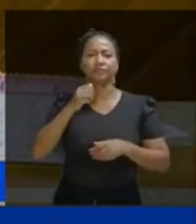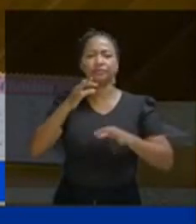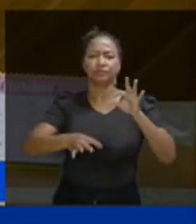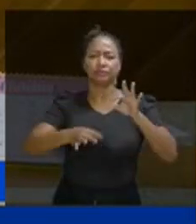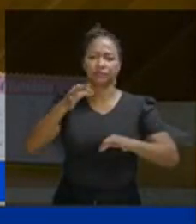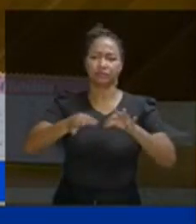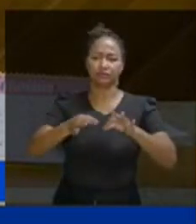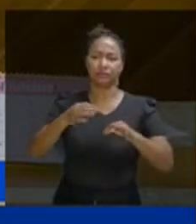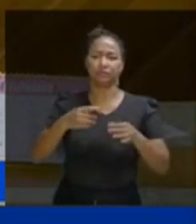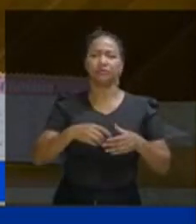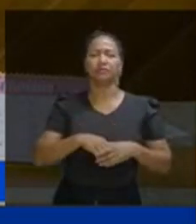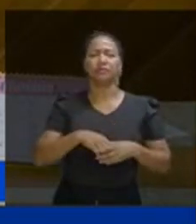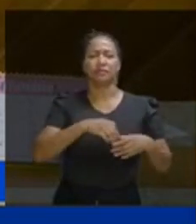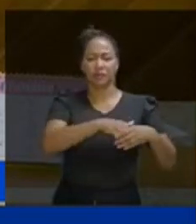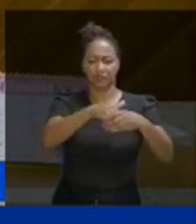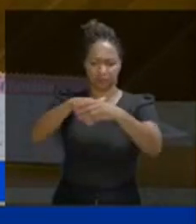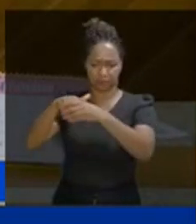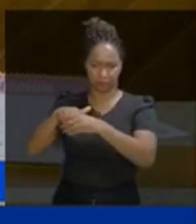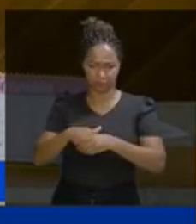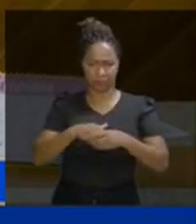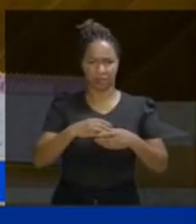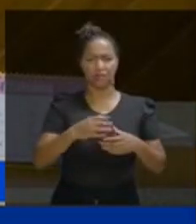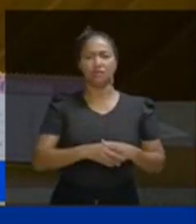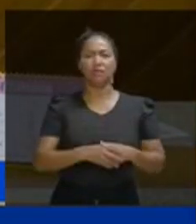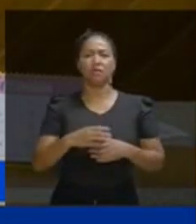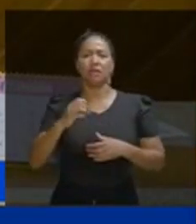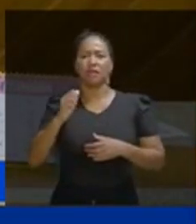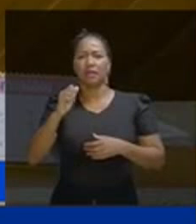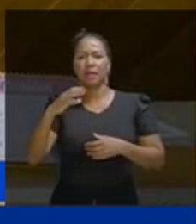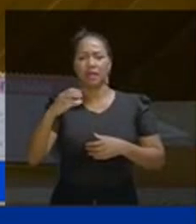o acordo o juiz Carlos Torque.